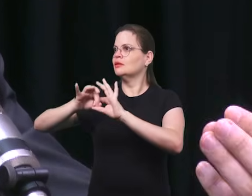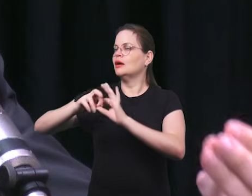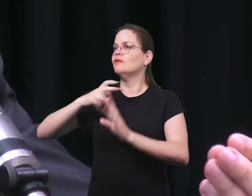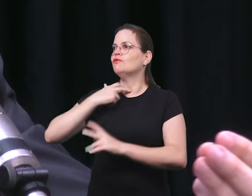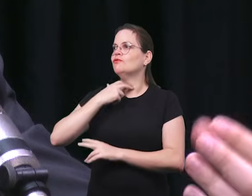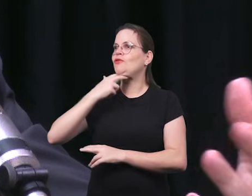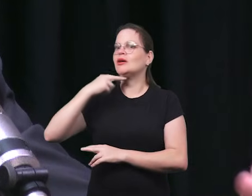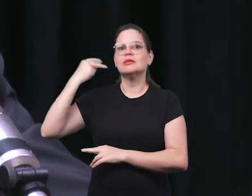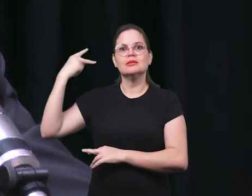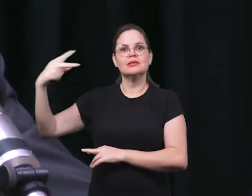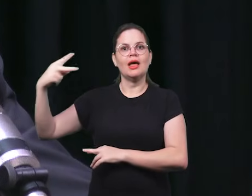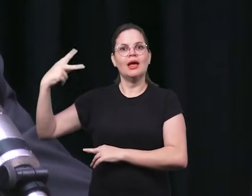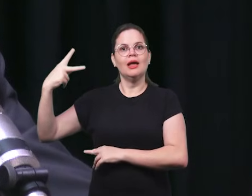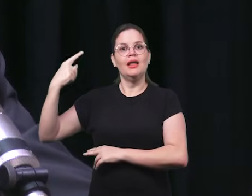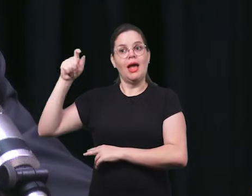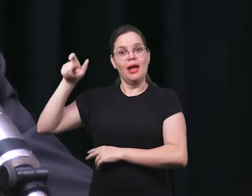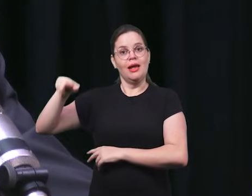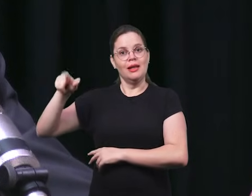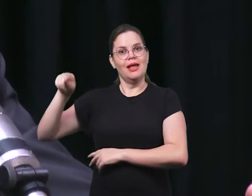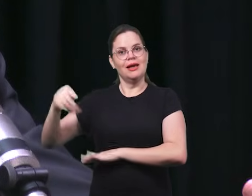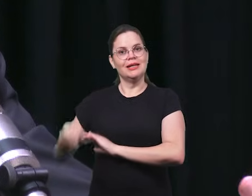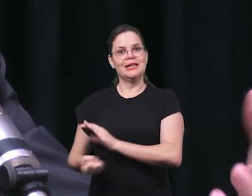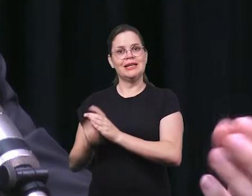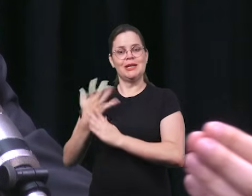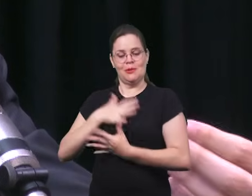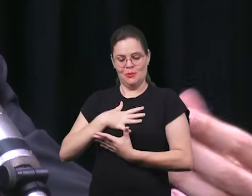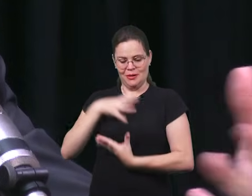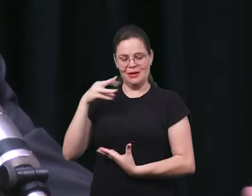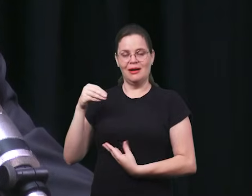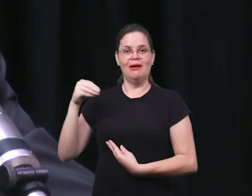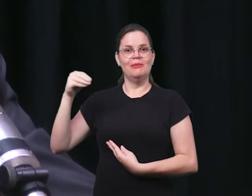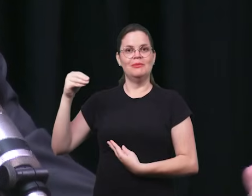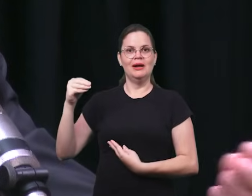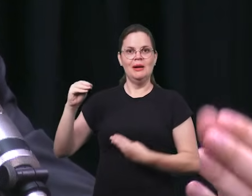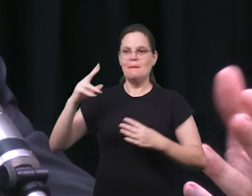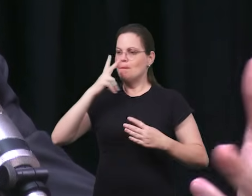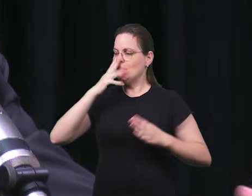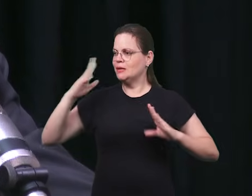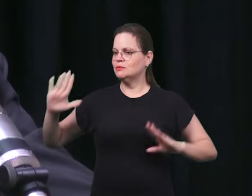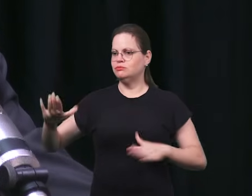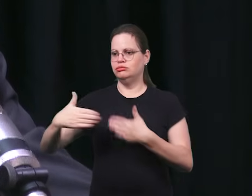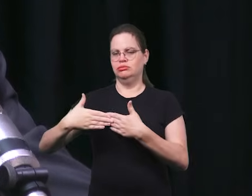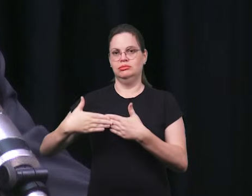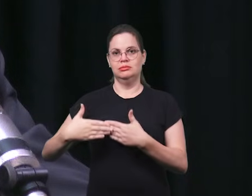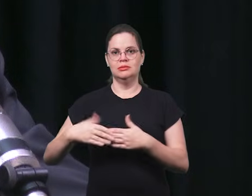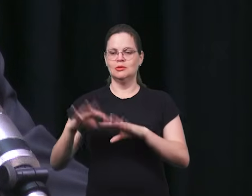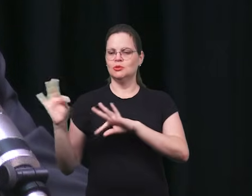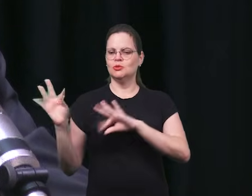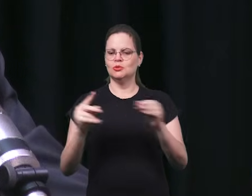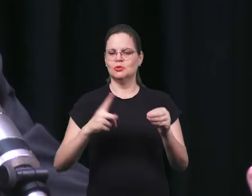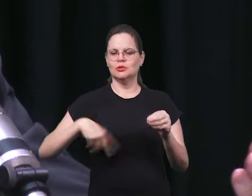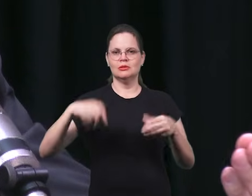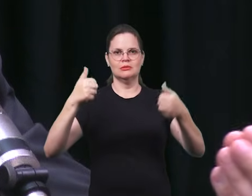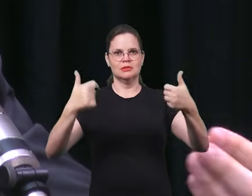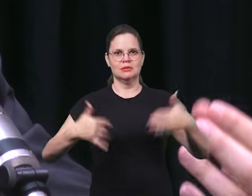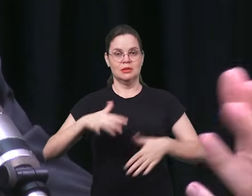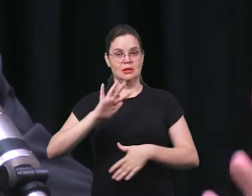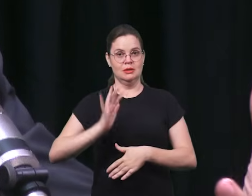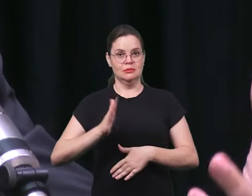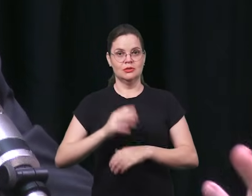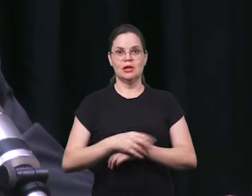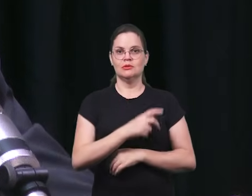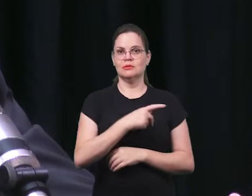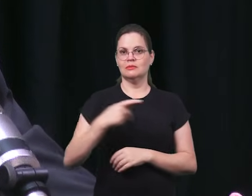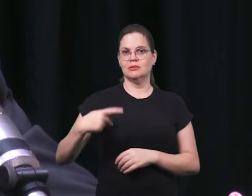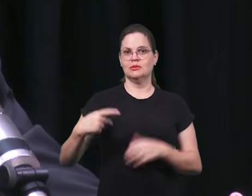a voz do seu Criador. Então, de tudo isso que nós falamos, os pastores disseram aqui, dos